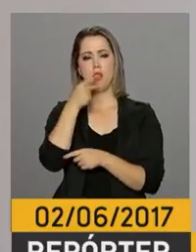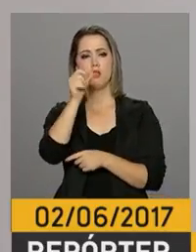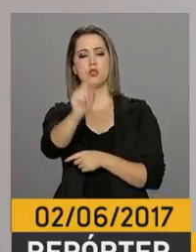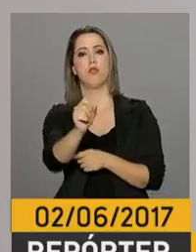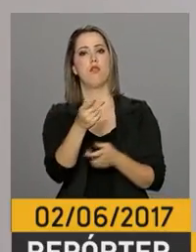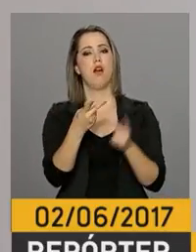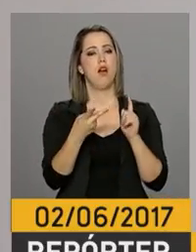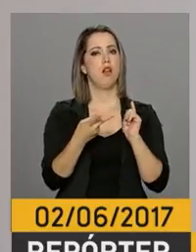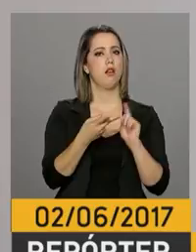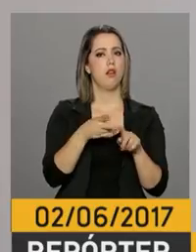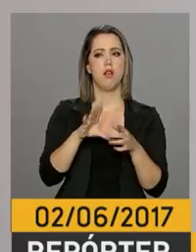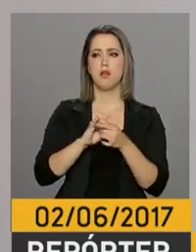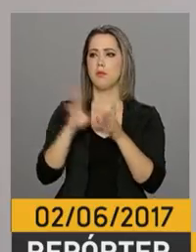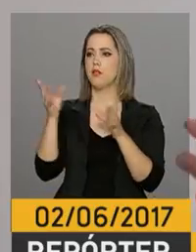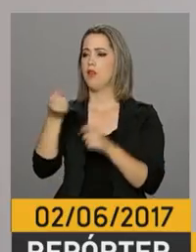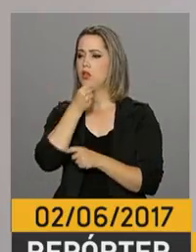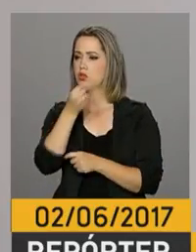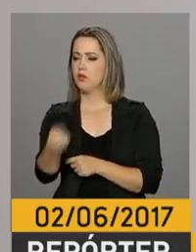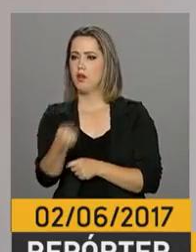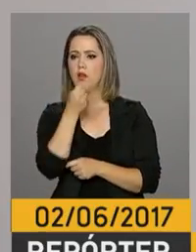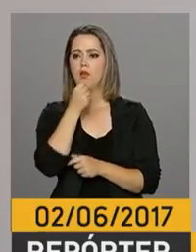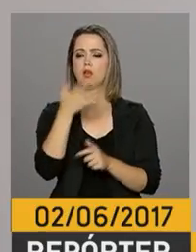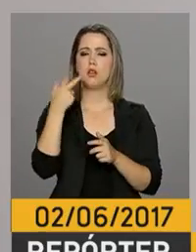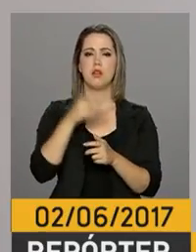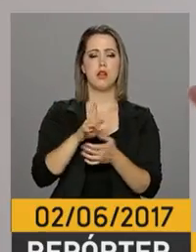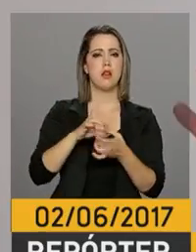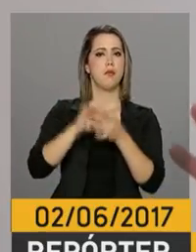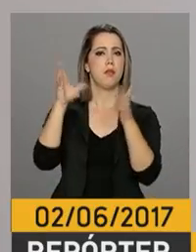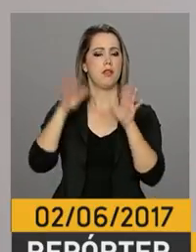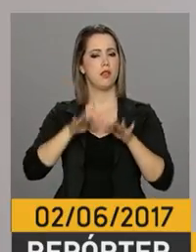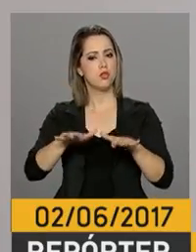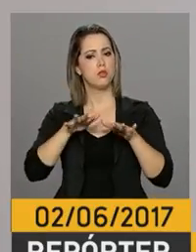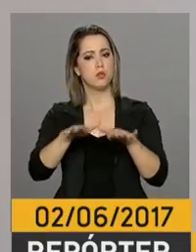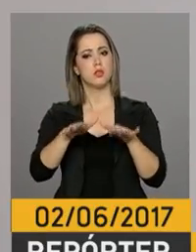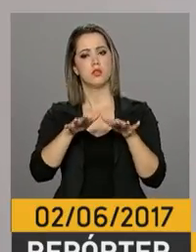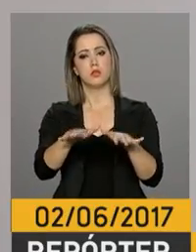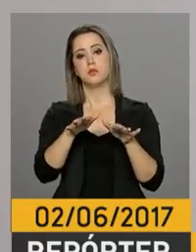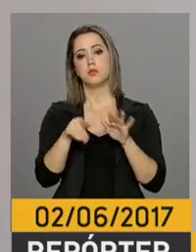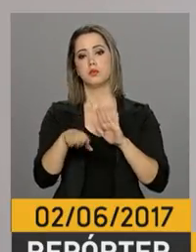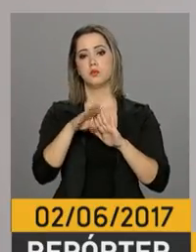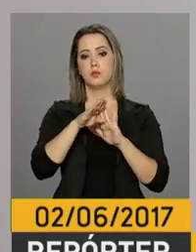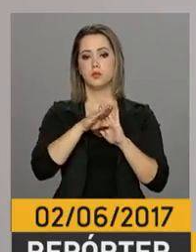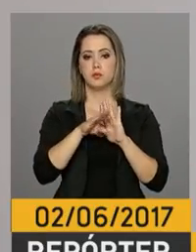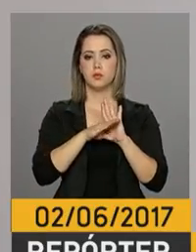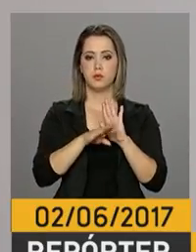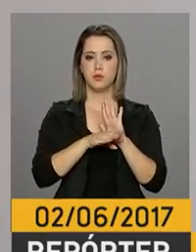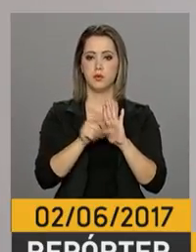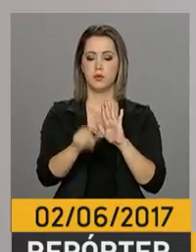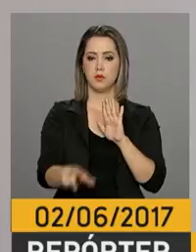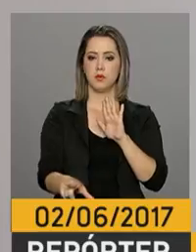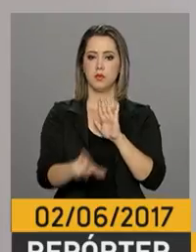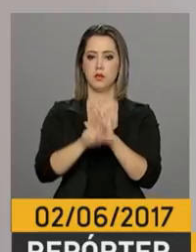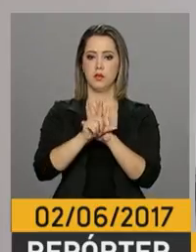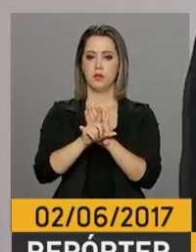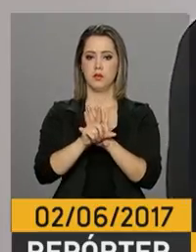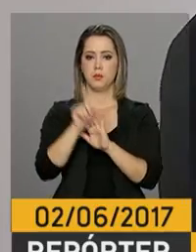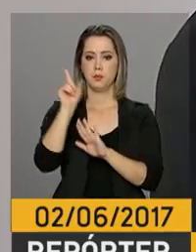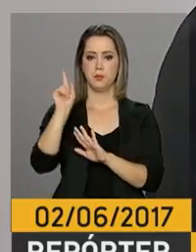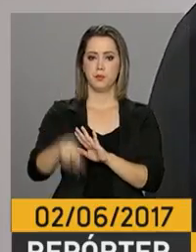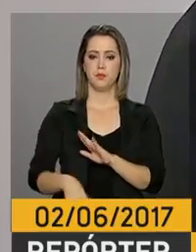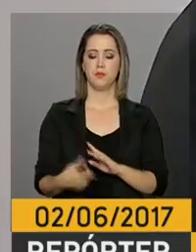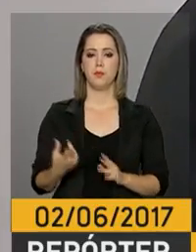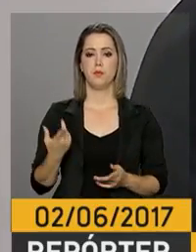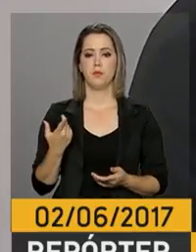de informação a liberdade de manifestação dentro dos padrões dos eram